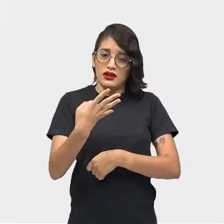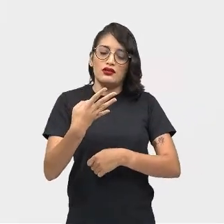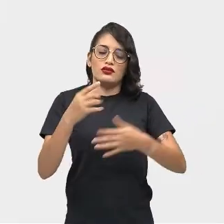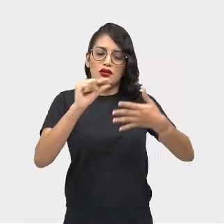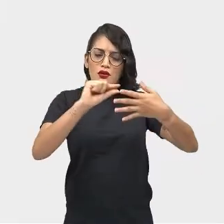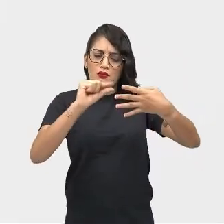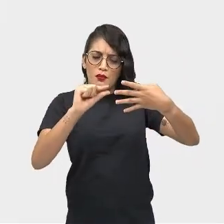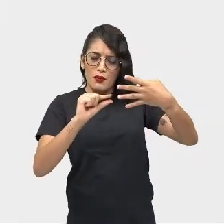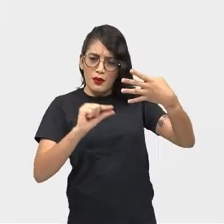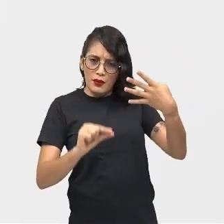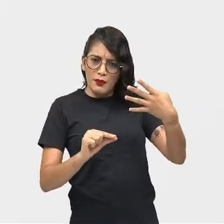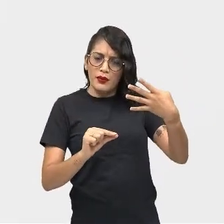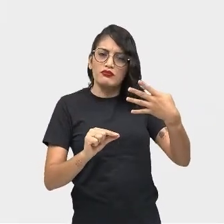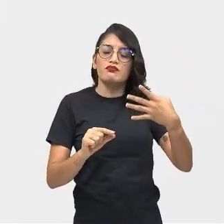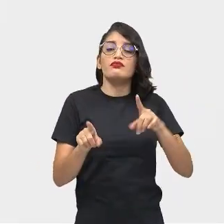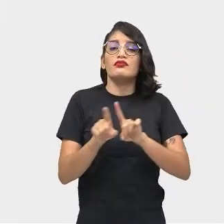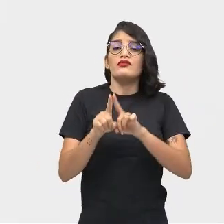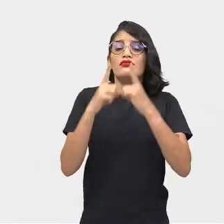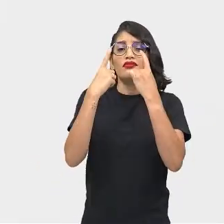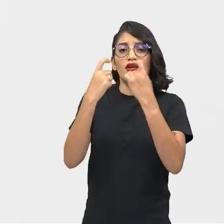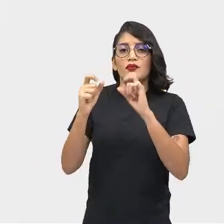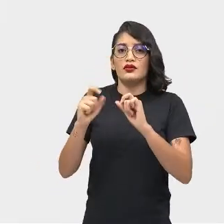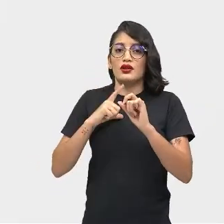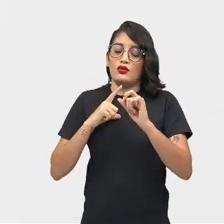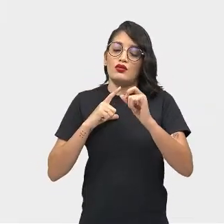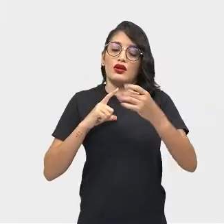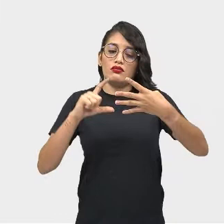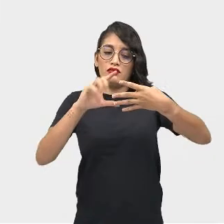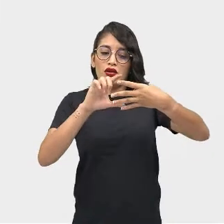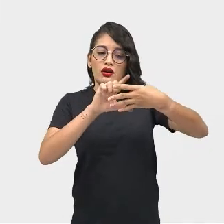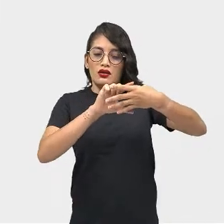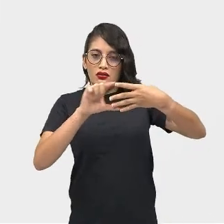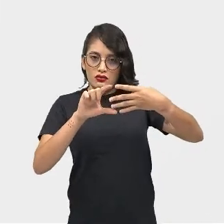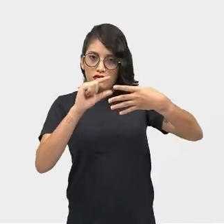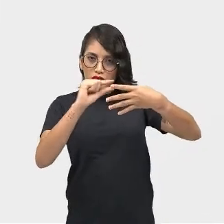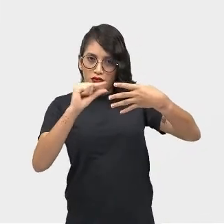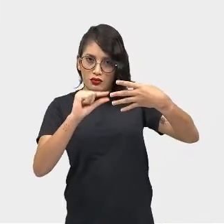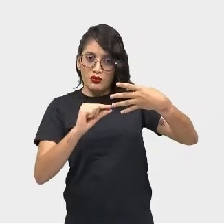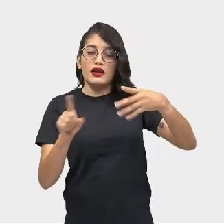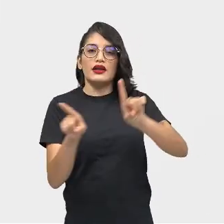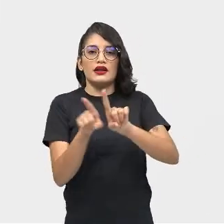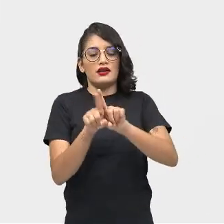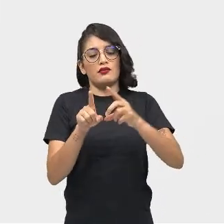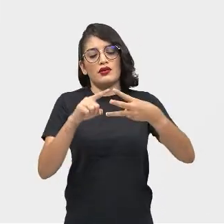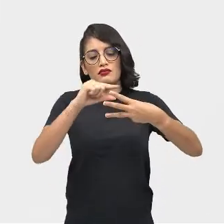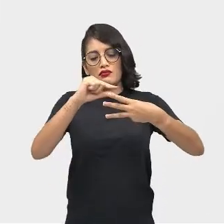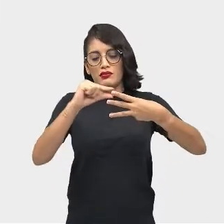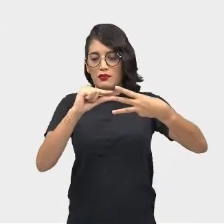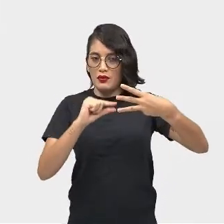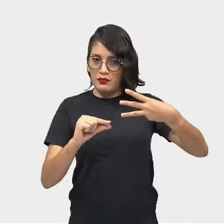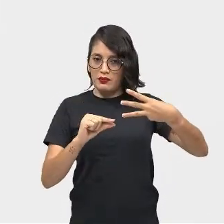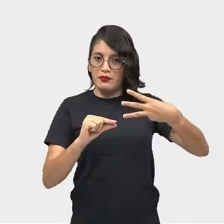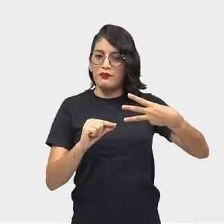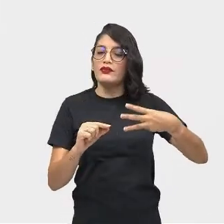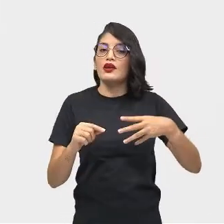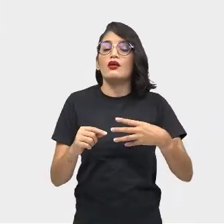que é interessante, nós temos os quartetos e os tercetos, tá bom? Para nós falarmos de poema, nós vamos